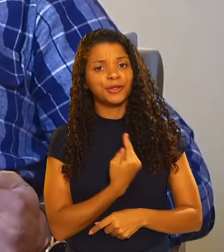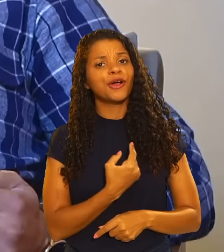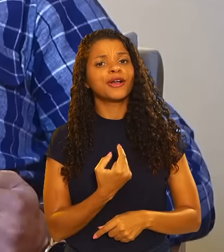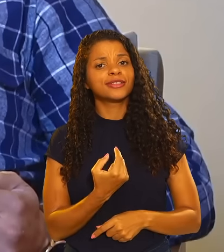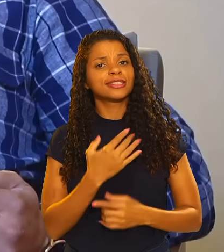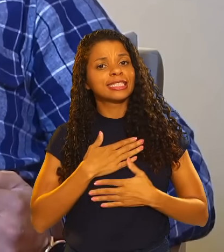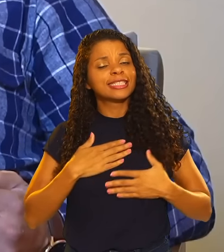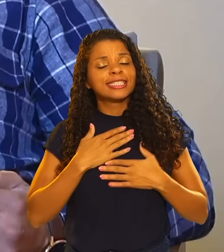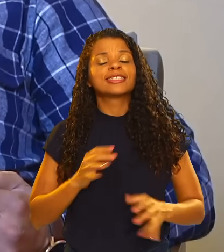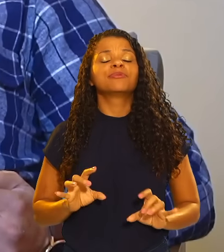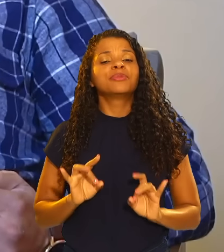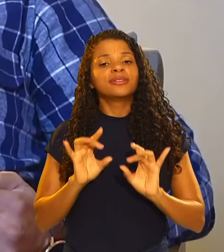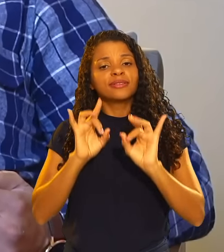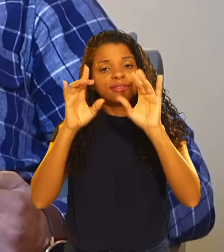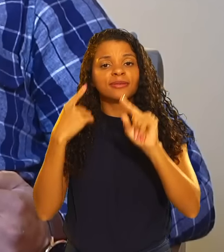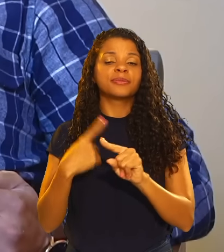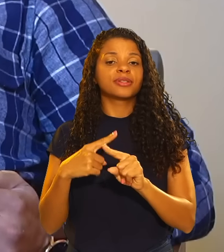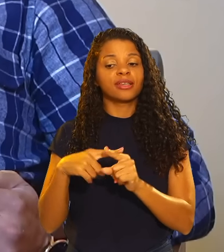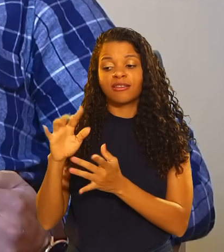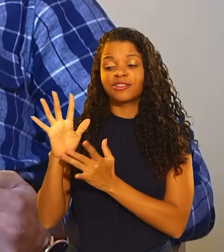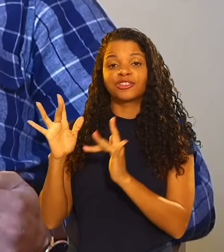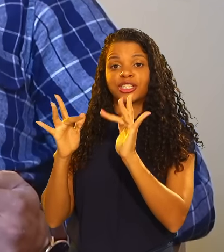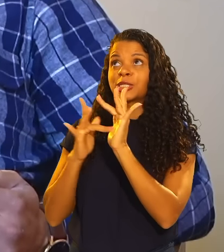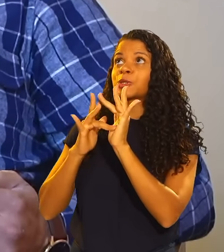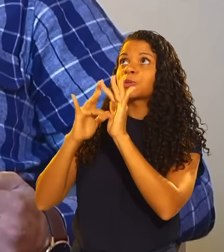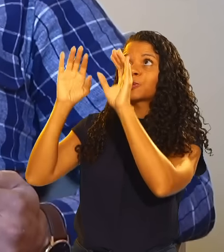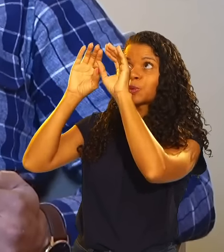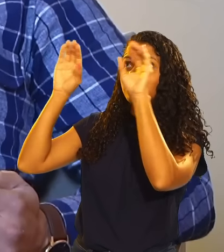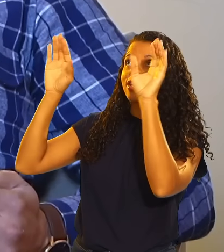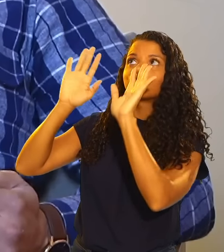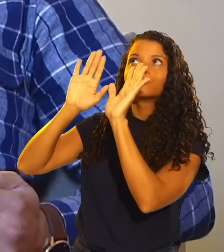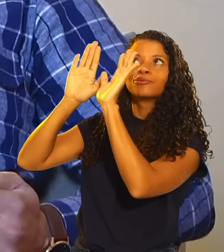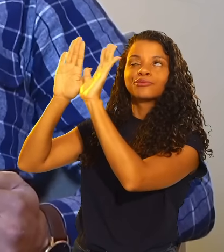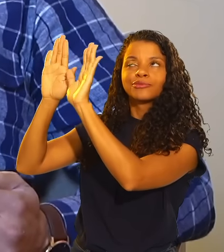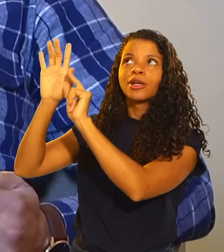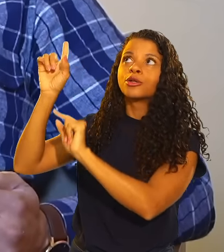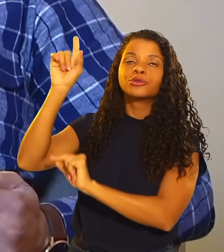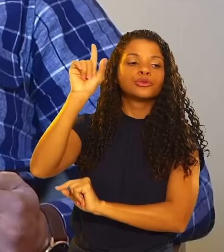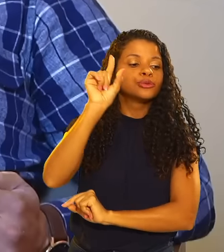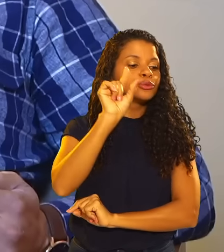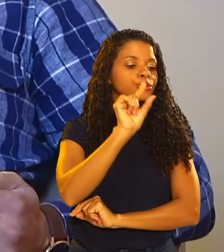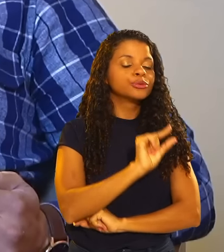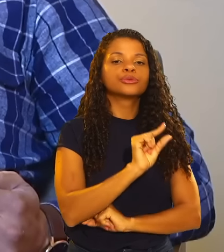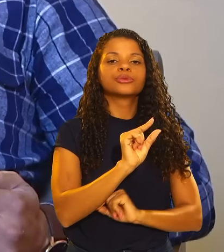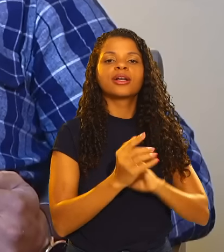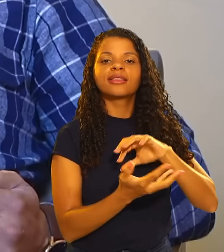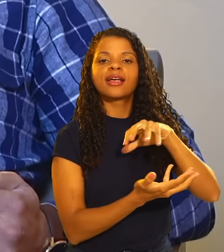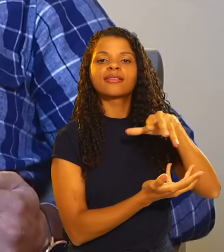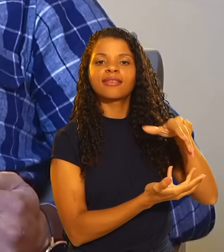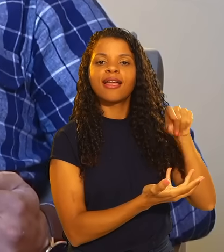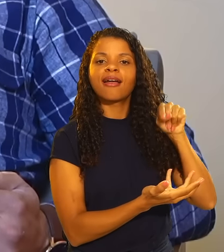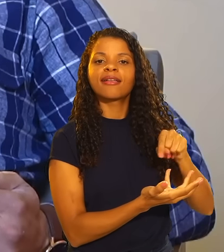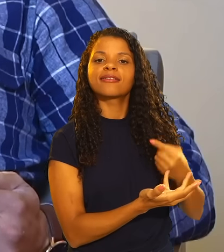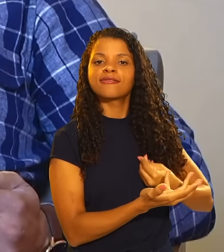tudo para vir a esse lugar escuro, triste, para que hoje eu e você, todos nós tivéssemos a esperança